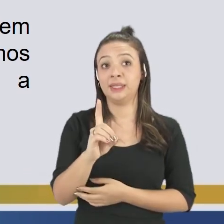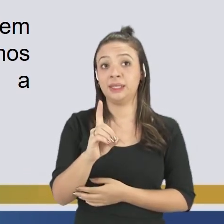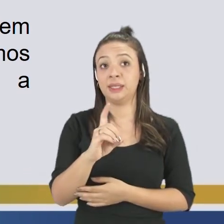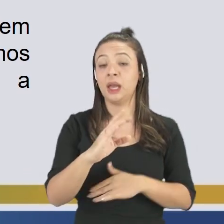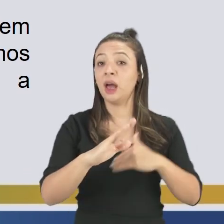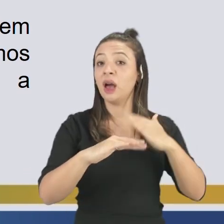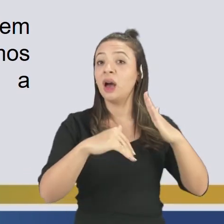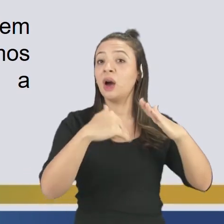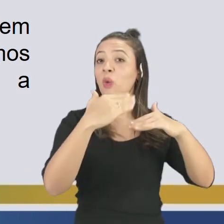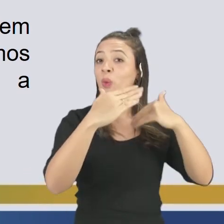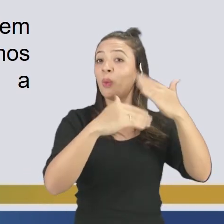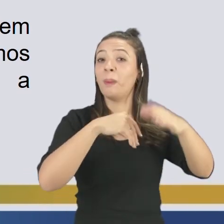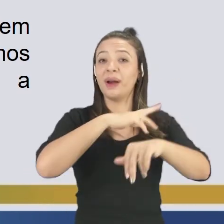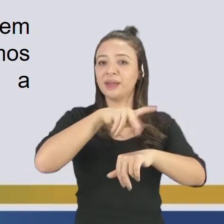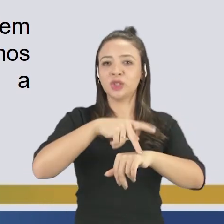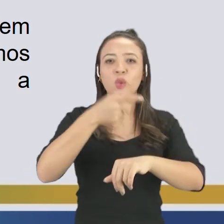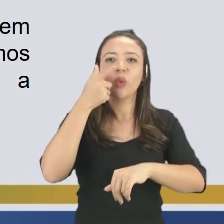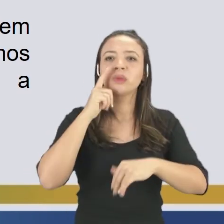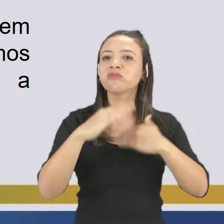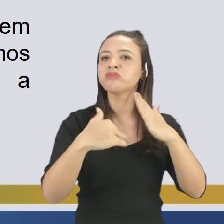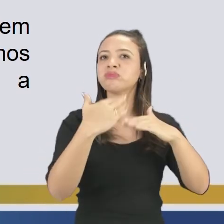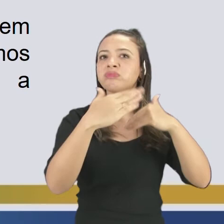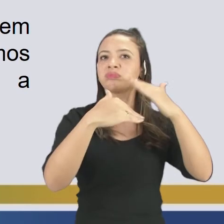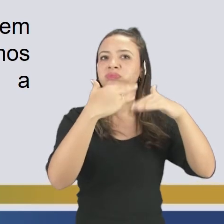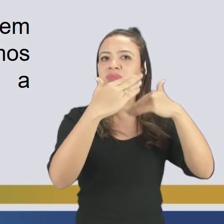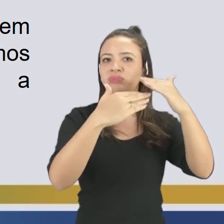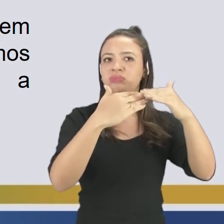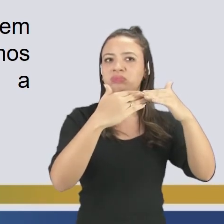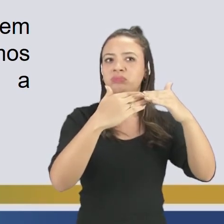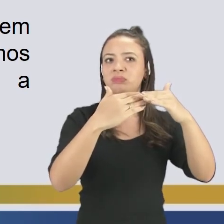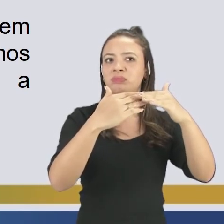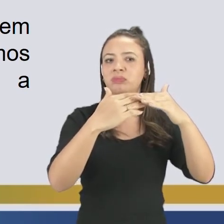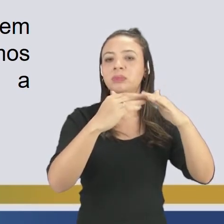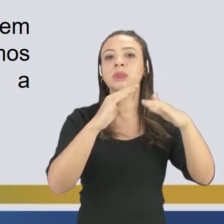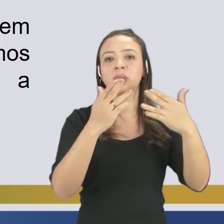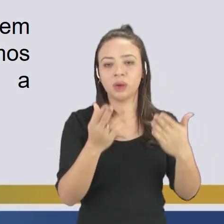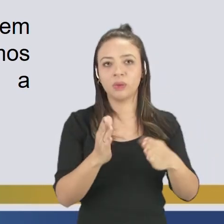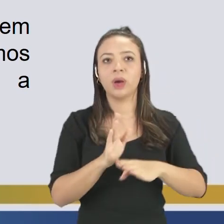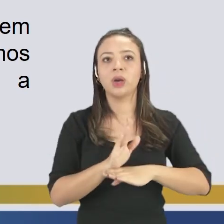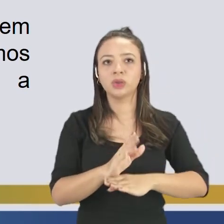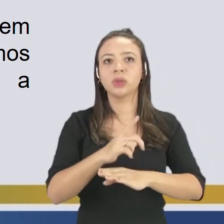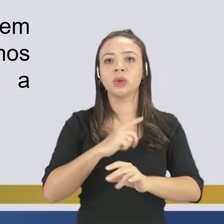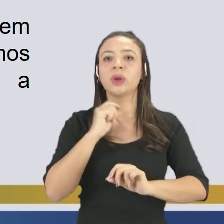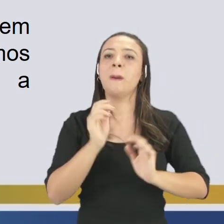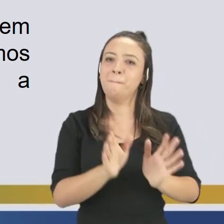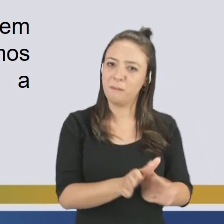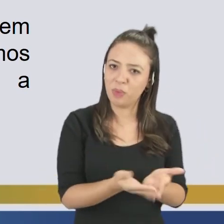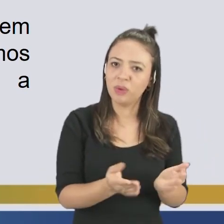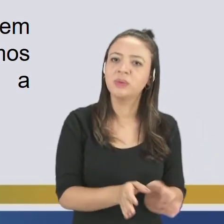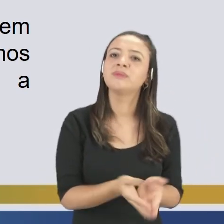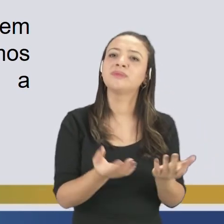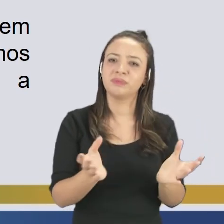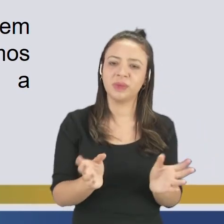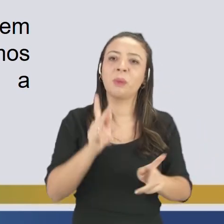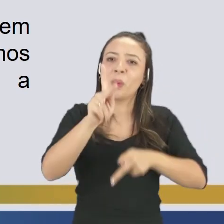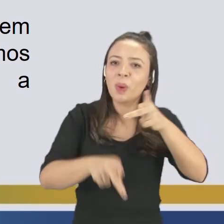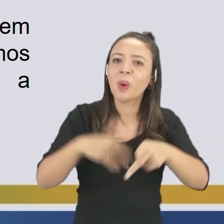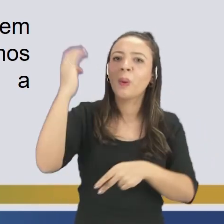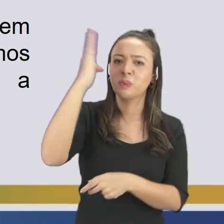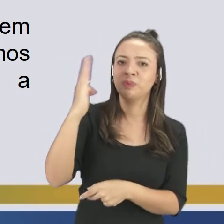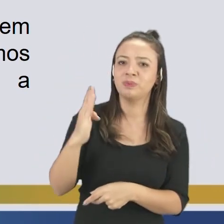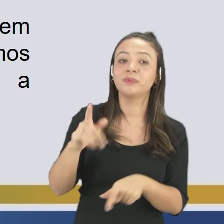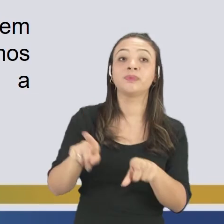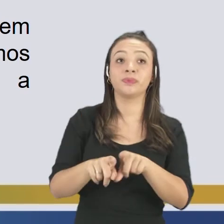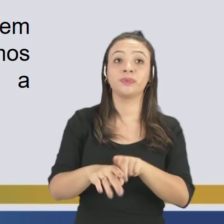desenvolvimento tardio do país configura-se como uma das causas do quadro de pobreza brasileiro. Letra E.